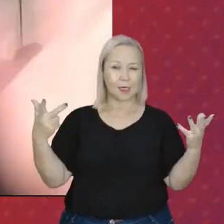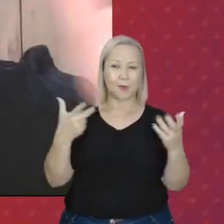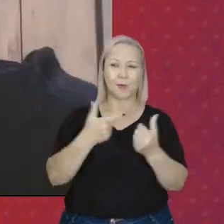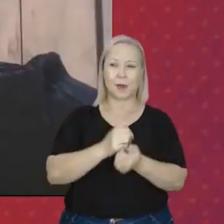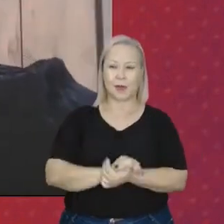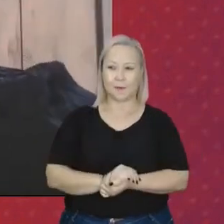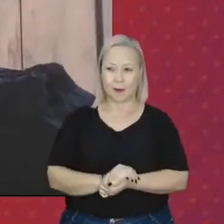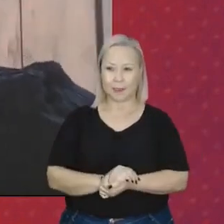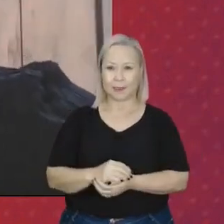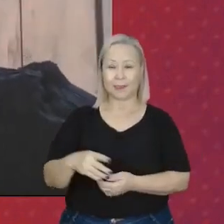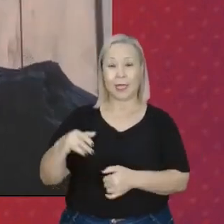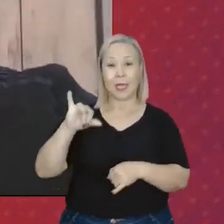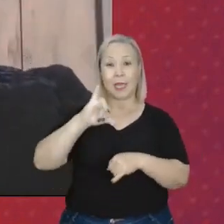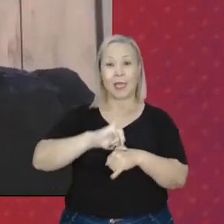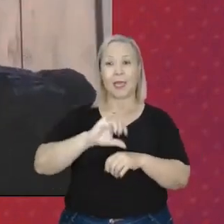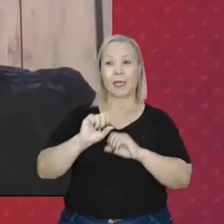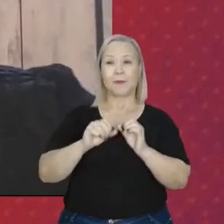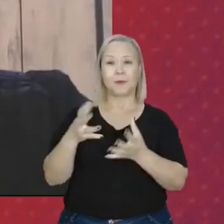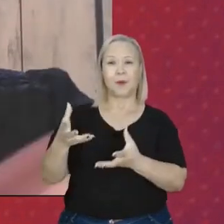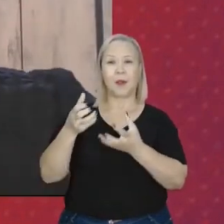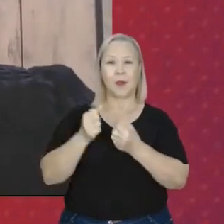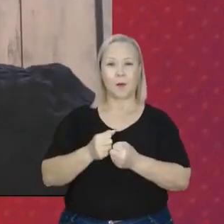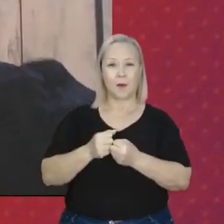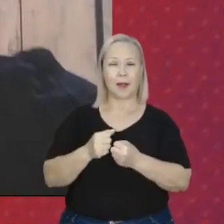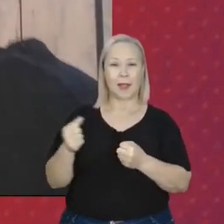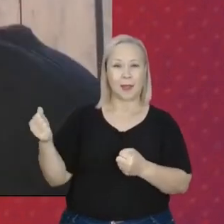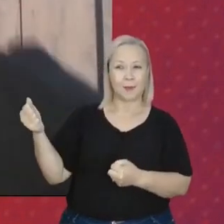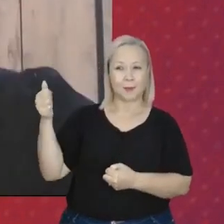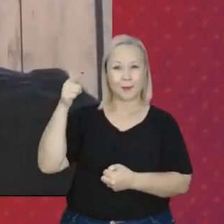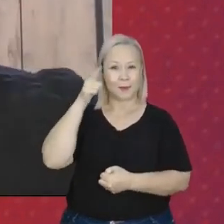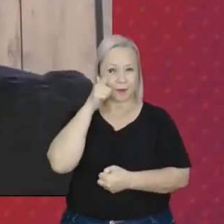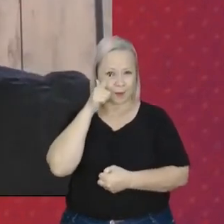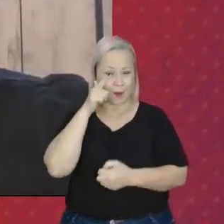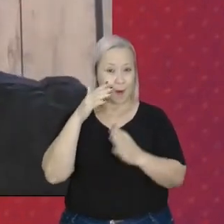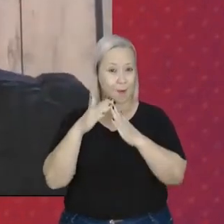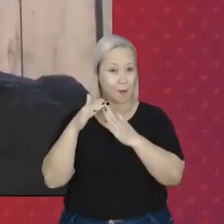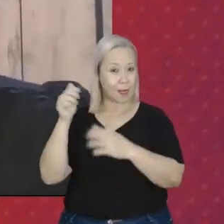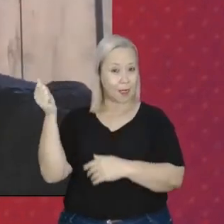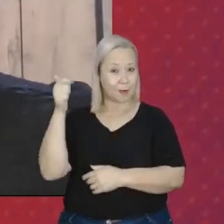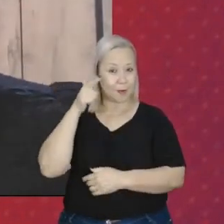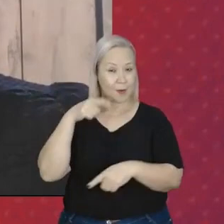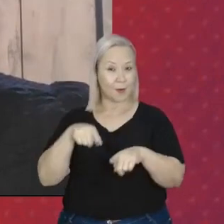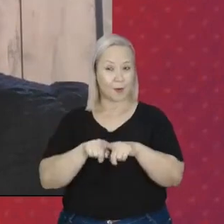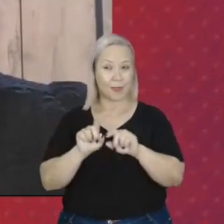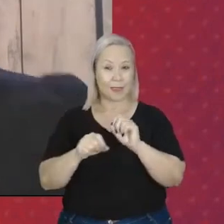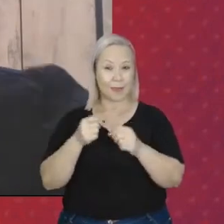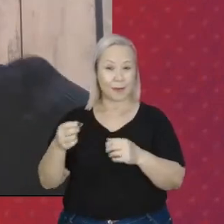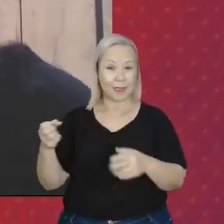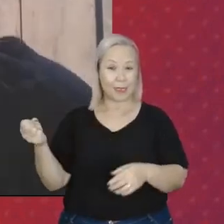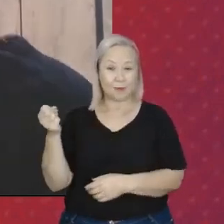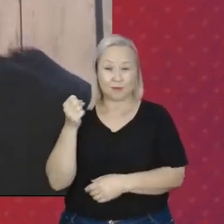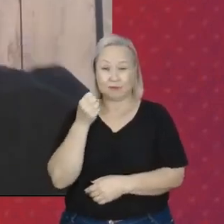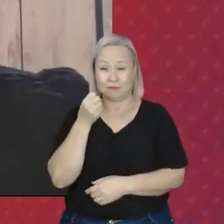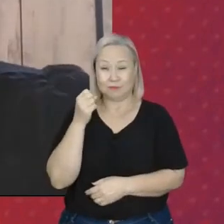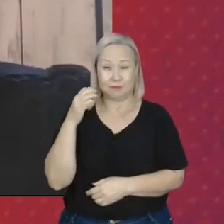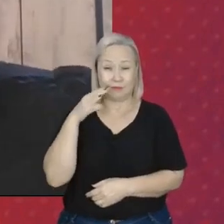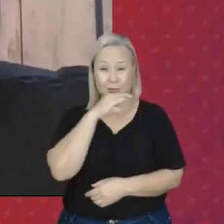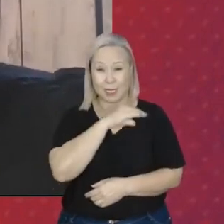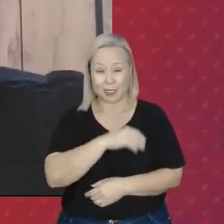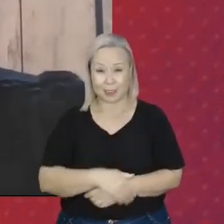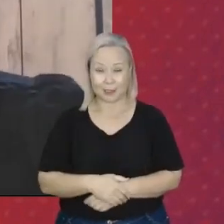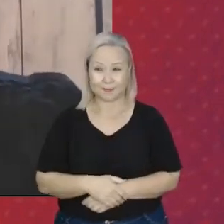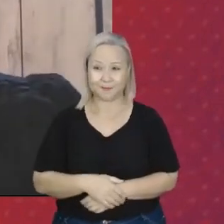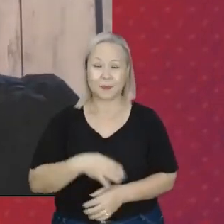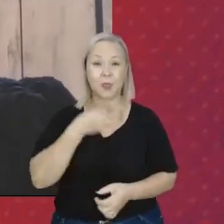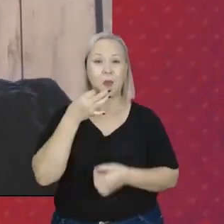nós acolhemos o sol, a morada do sol, né, e que inclusive está muito quente, viu? Vim aproveitar esse momento